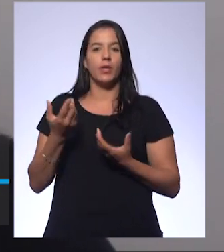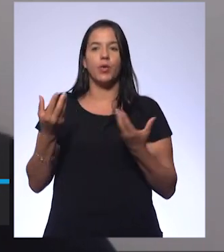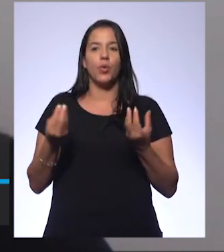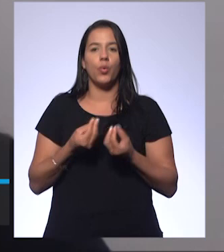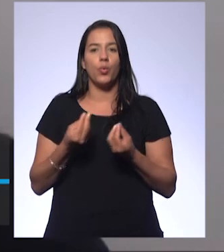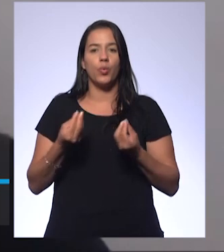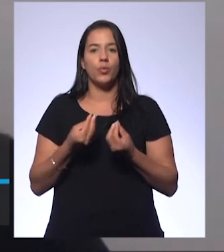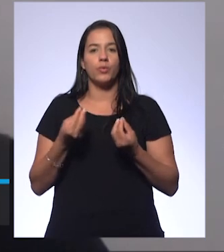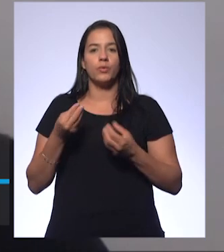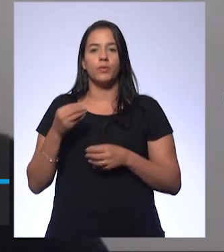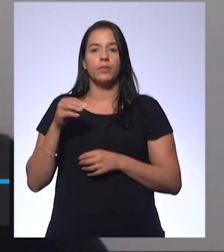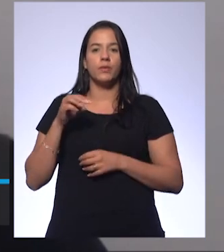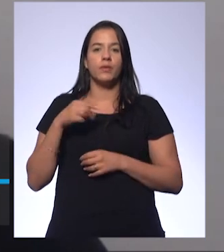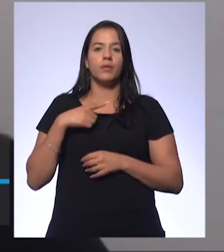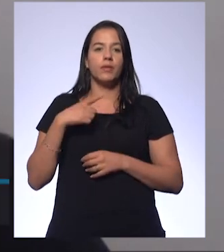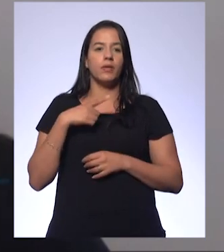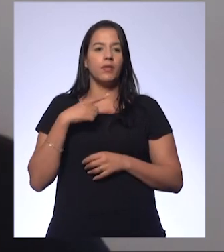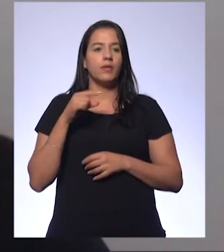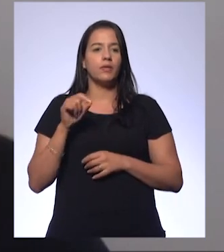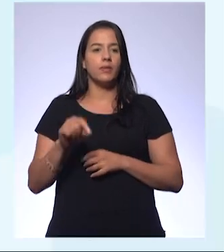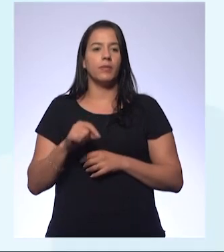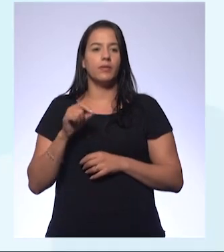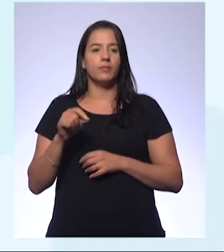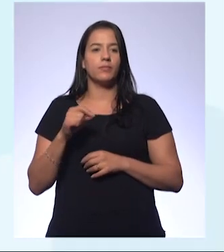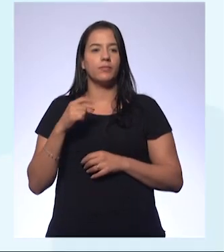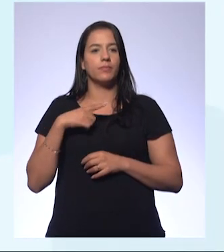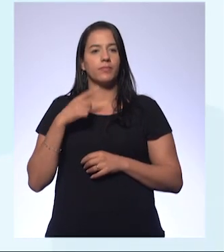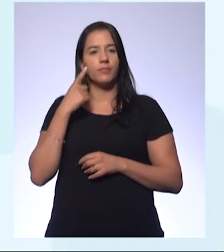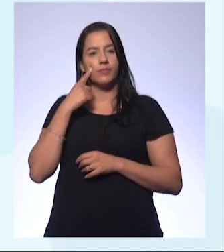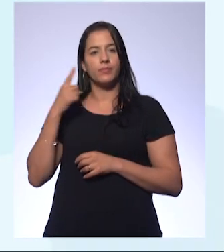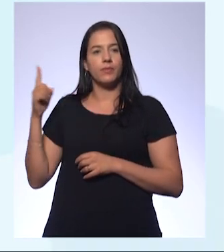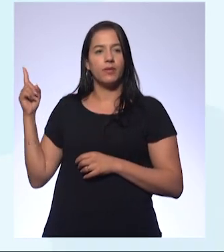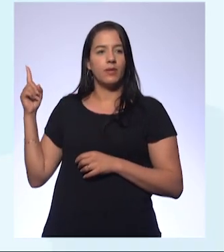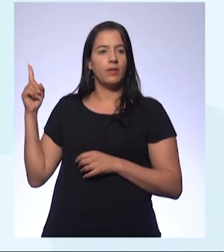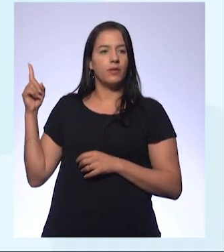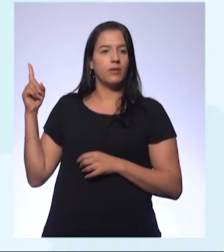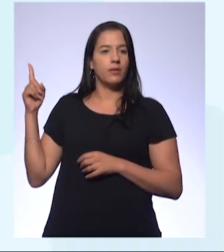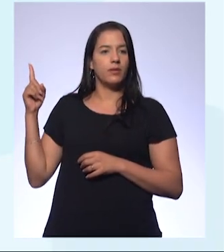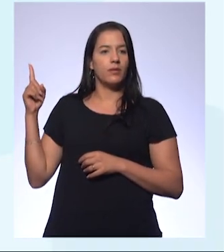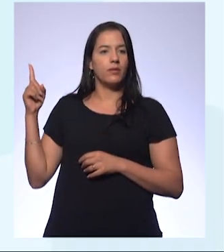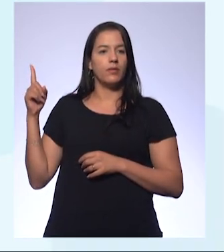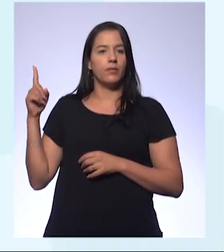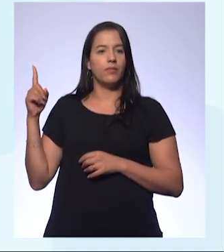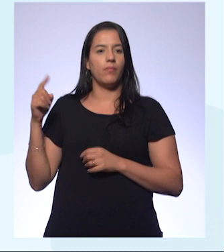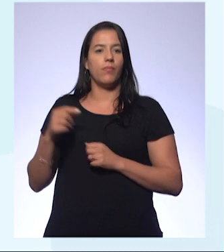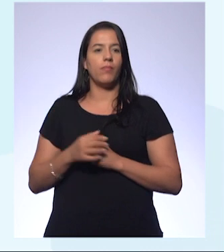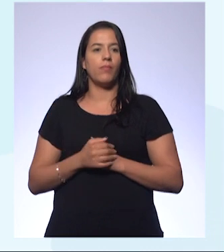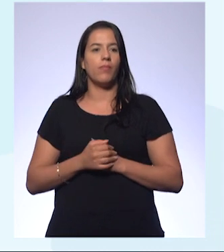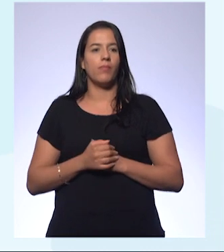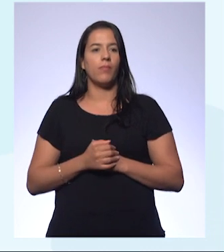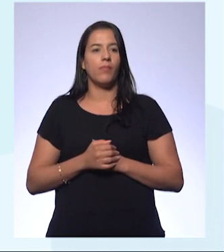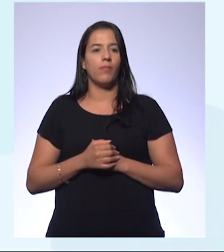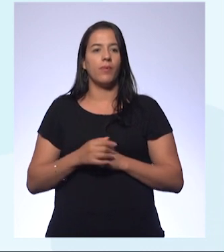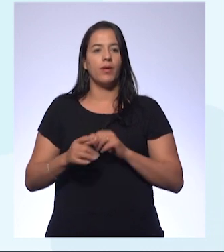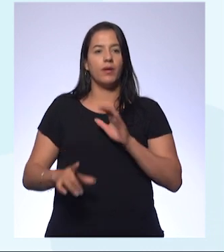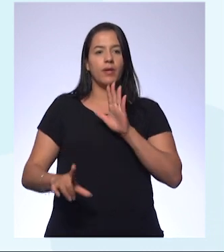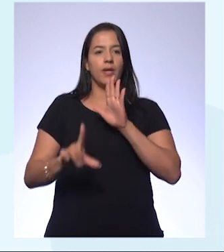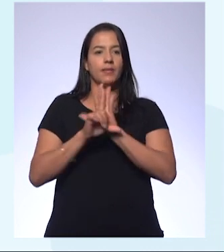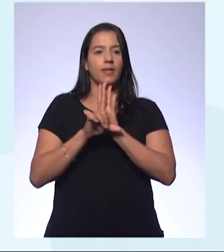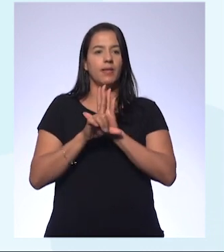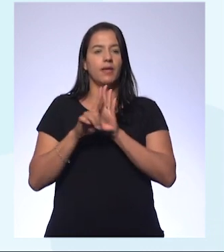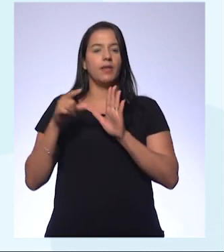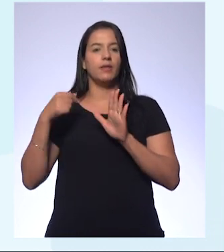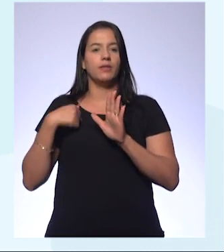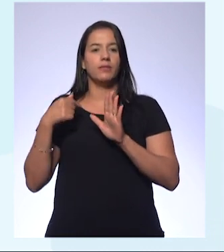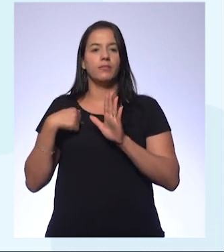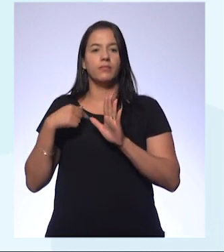Mendel, por favor, o próximo slide, a gente vai conseguir observar. Tá? Então, aqui, ó, determinando a proporção